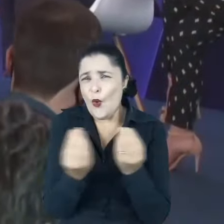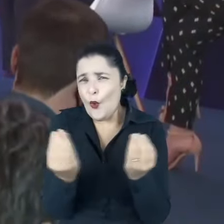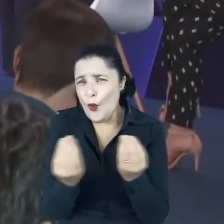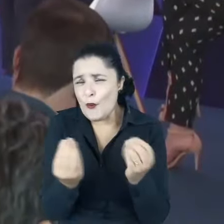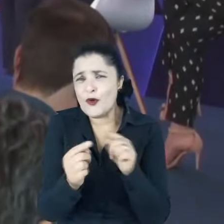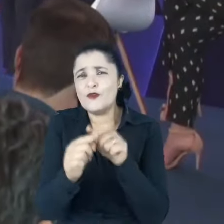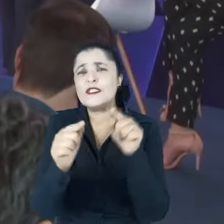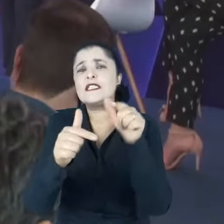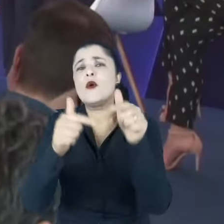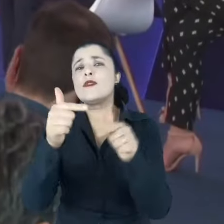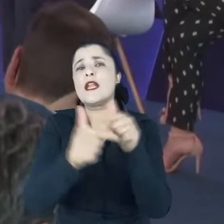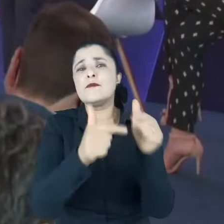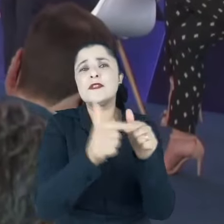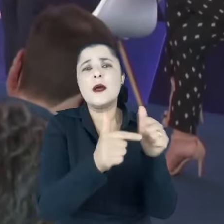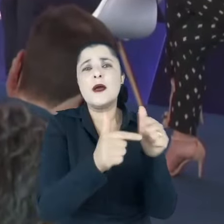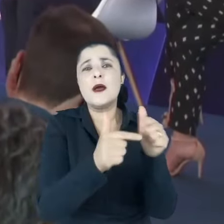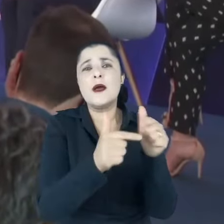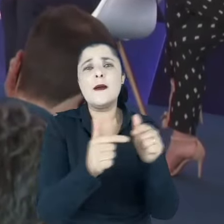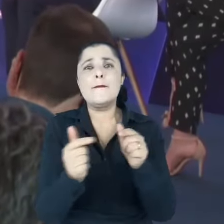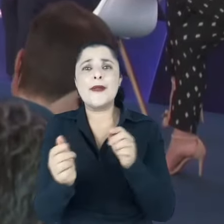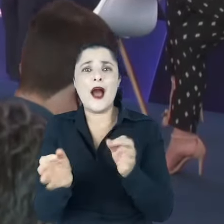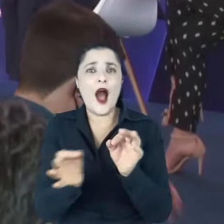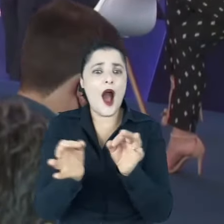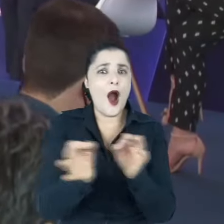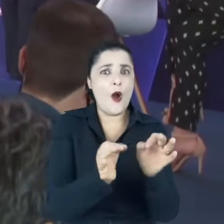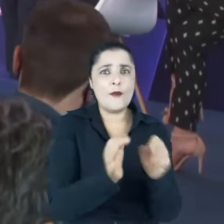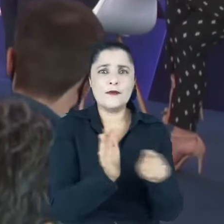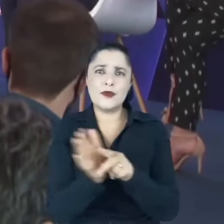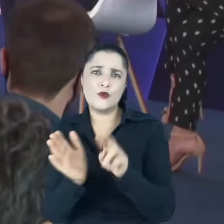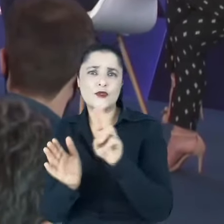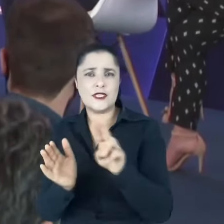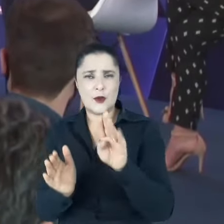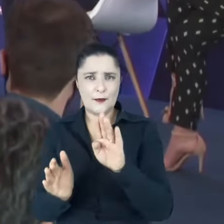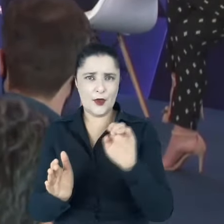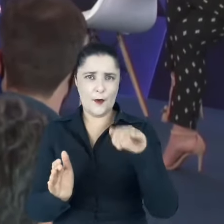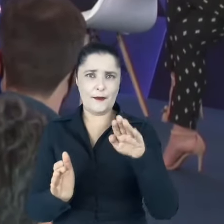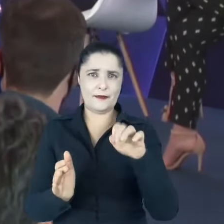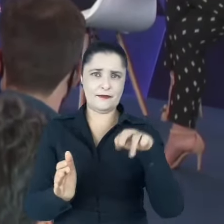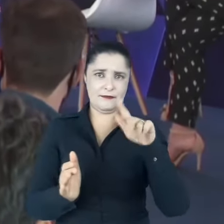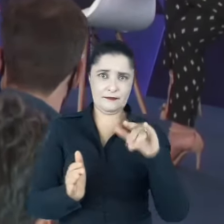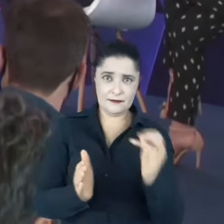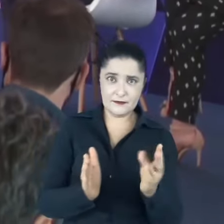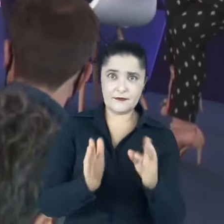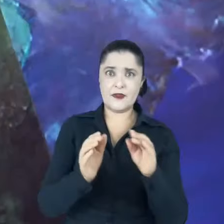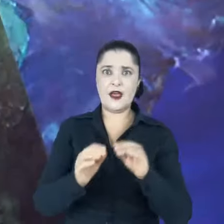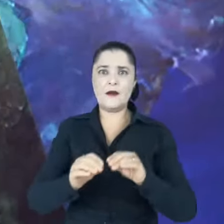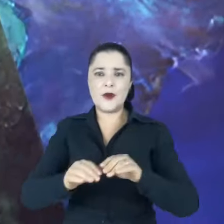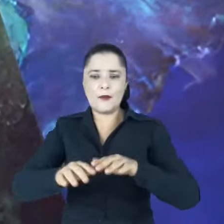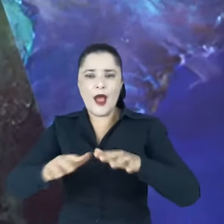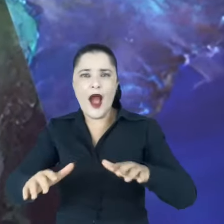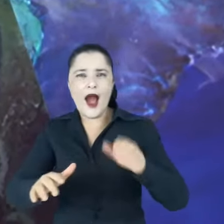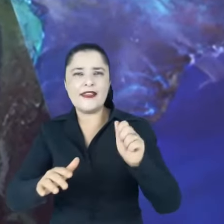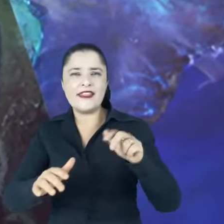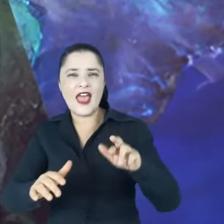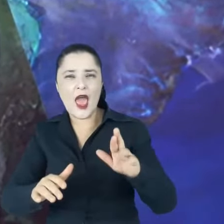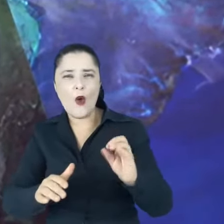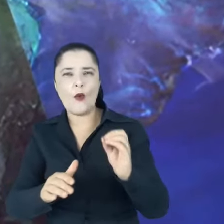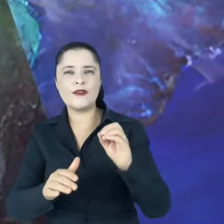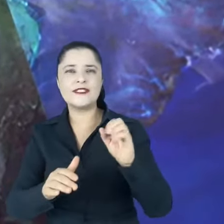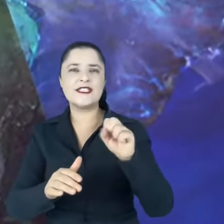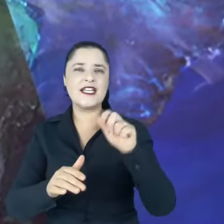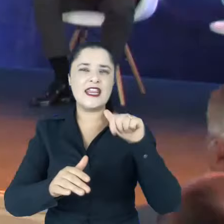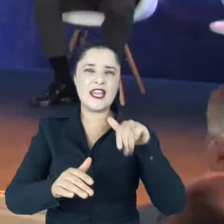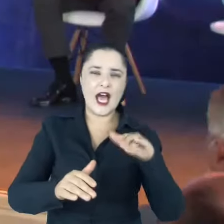para viabilizar o uso do biometano? Vocês trabalham junto com aterros sanitários e extração e conexão com